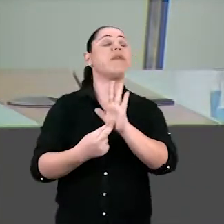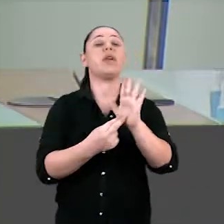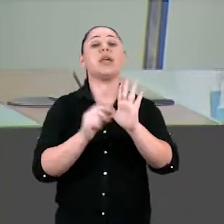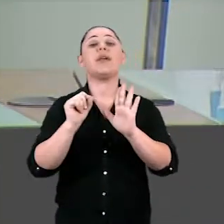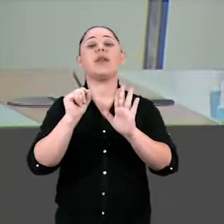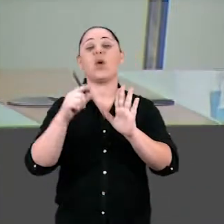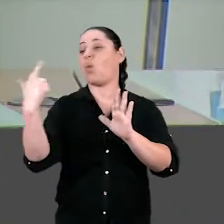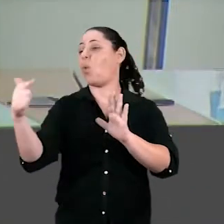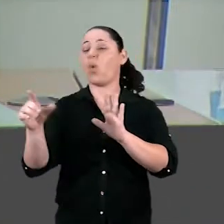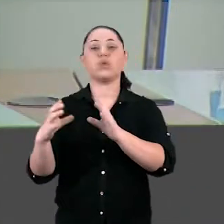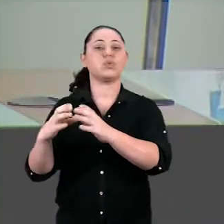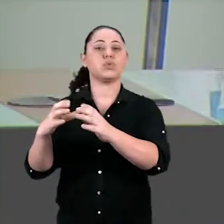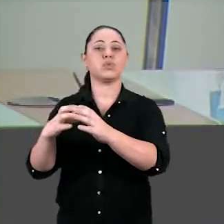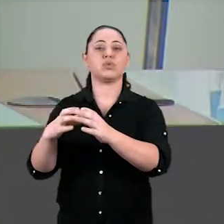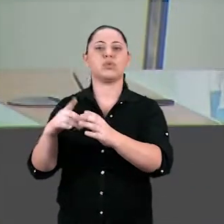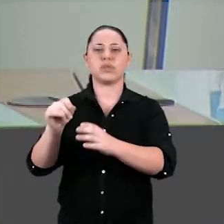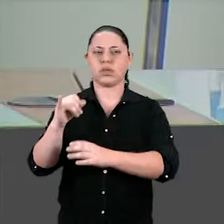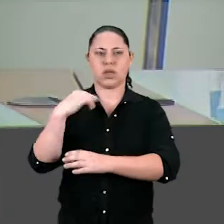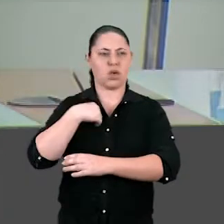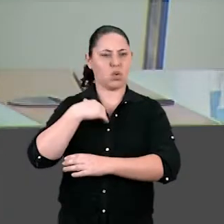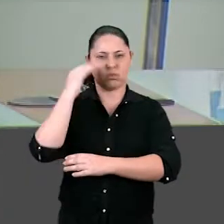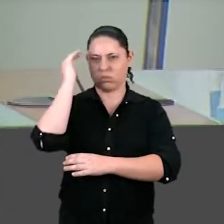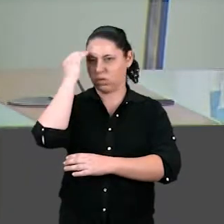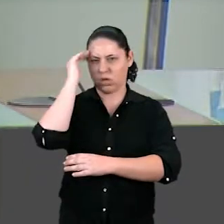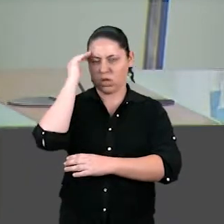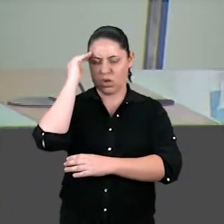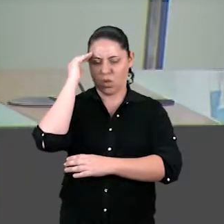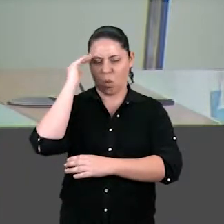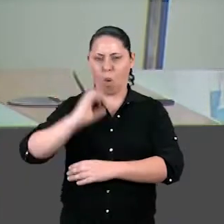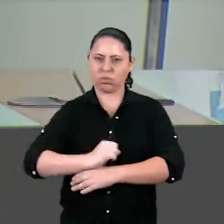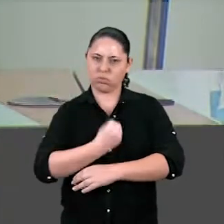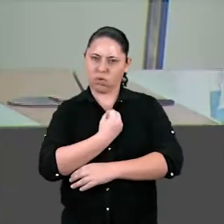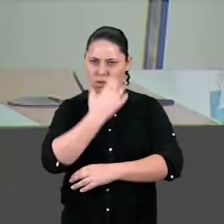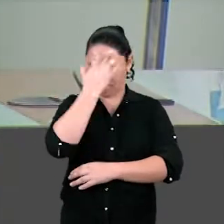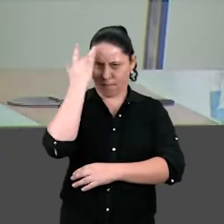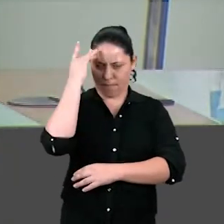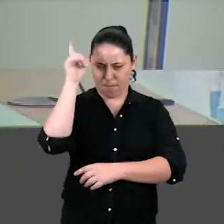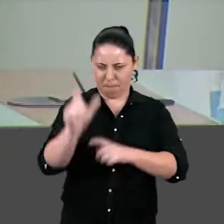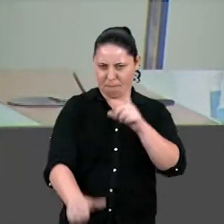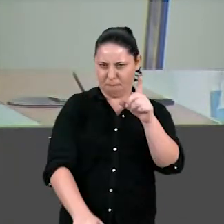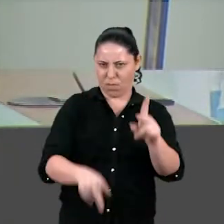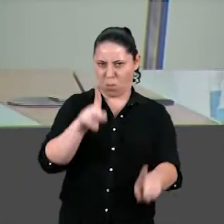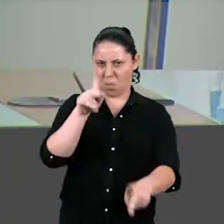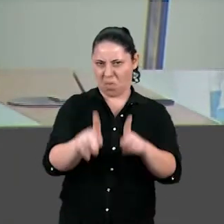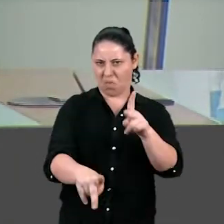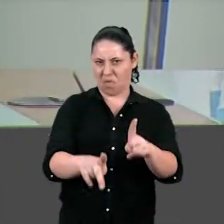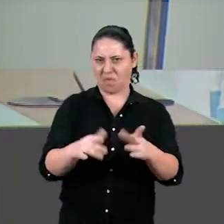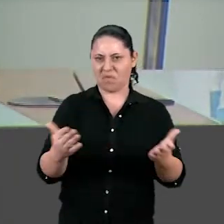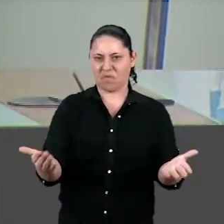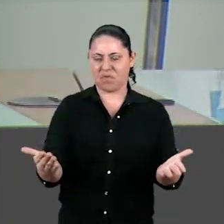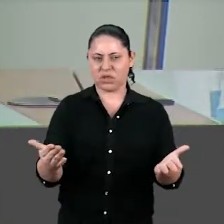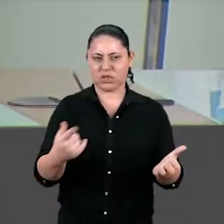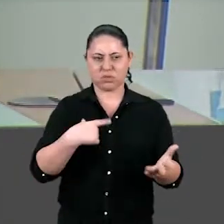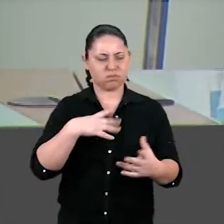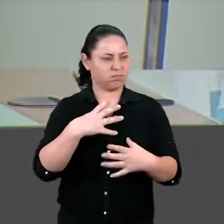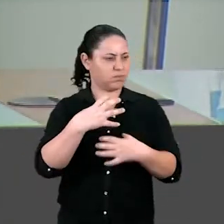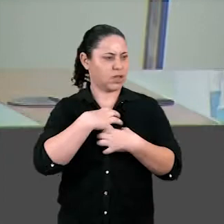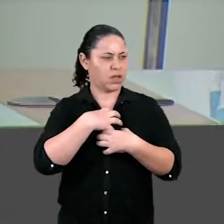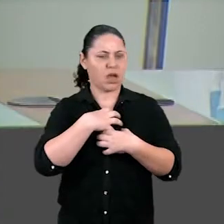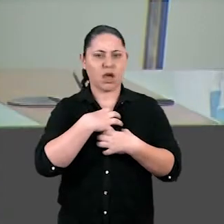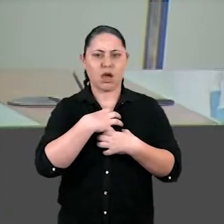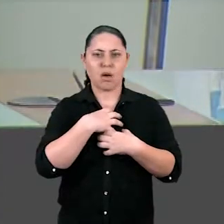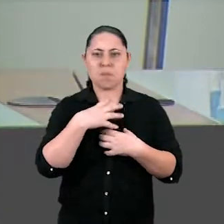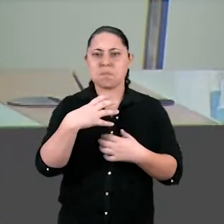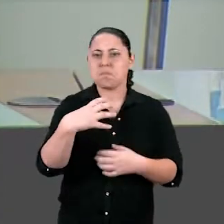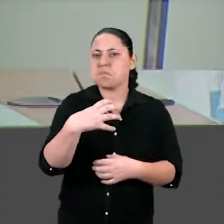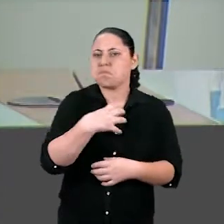eu não conseguir entender o ódio das pessoas, se eu não conseguir entender a reação das pessoas, se eu não